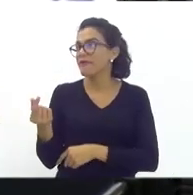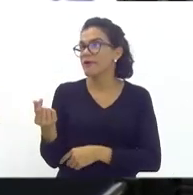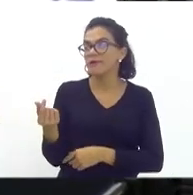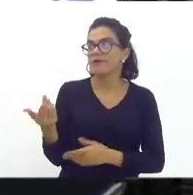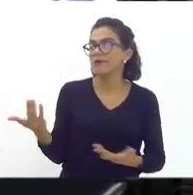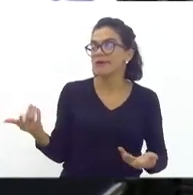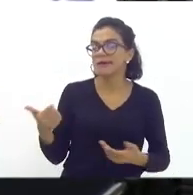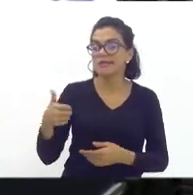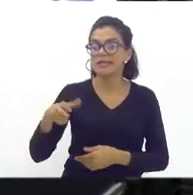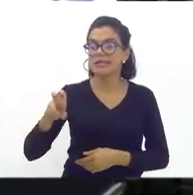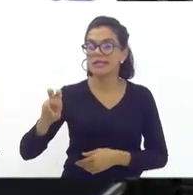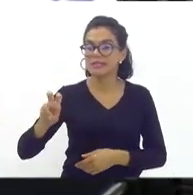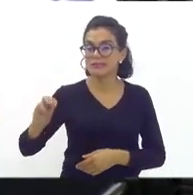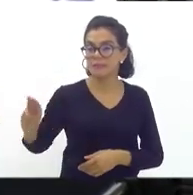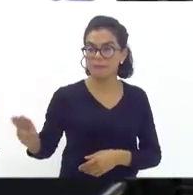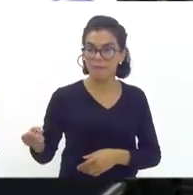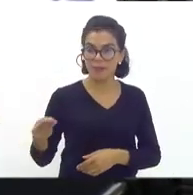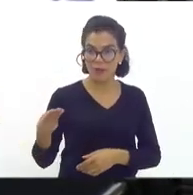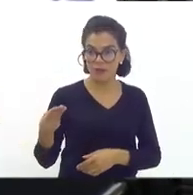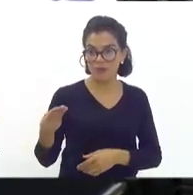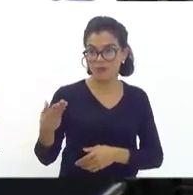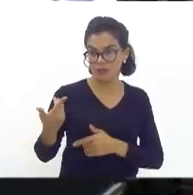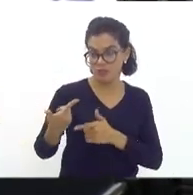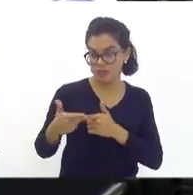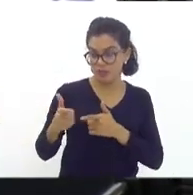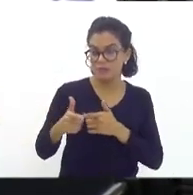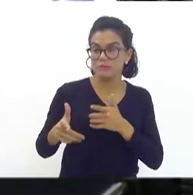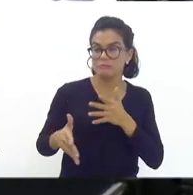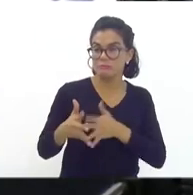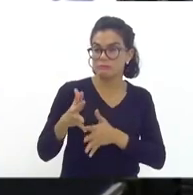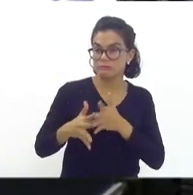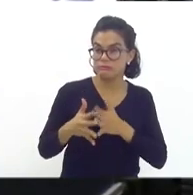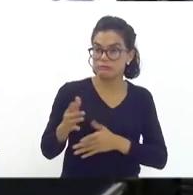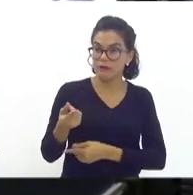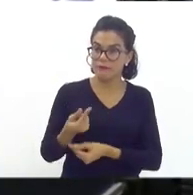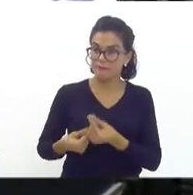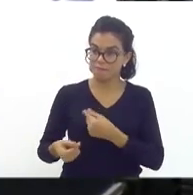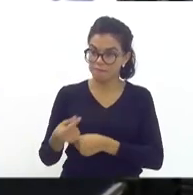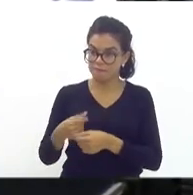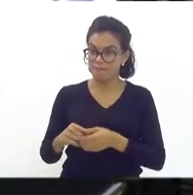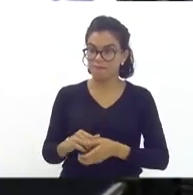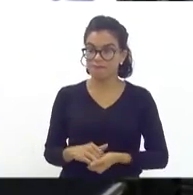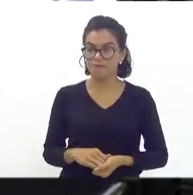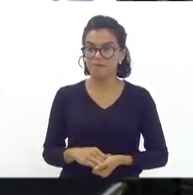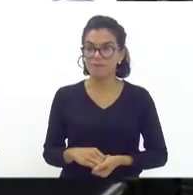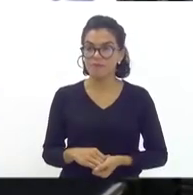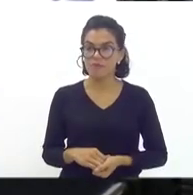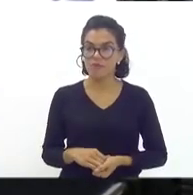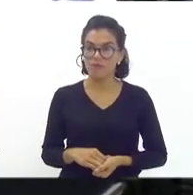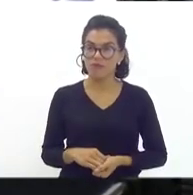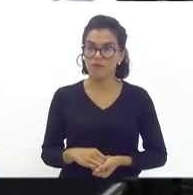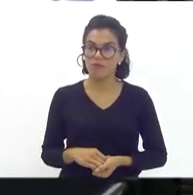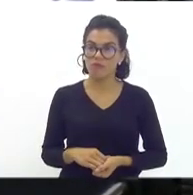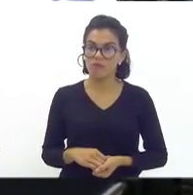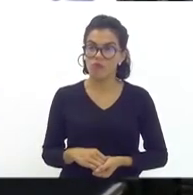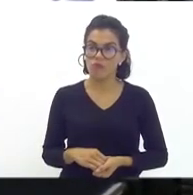15 milhões de lesão pela notas e